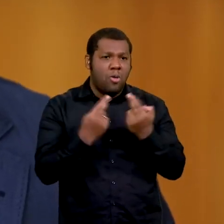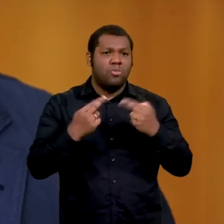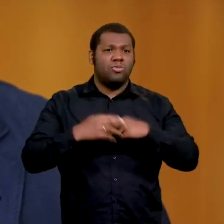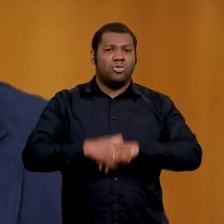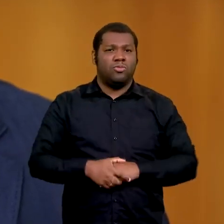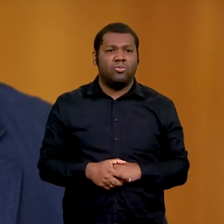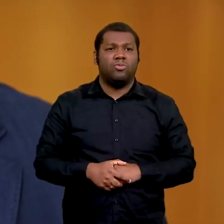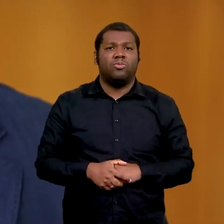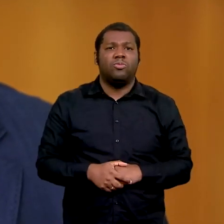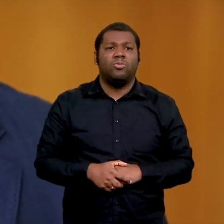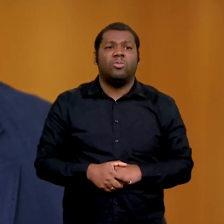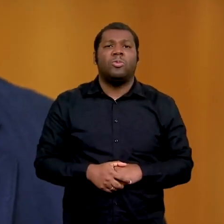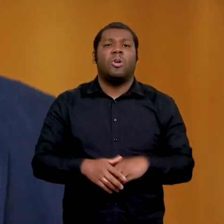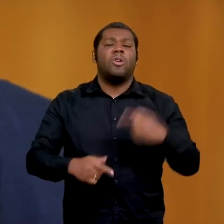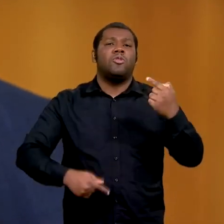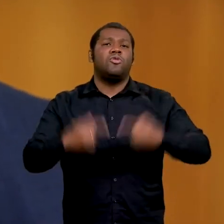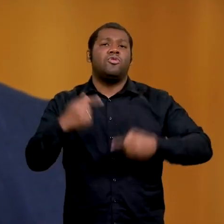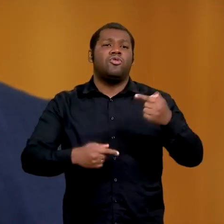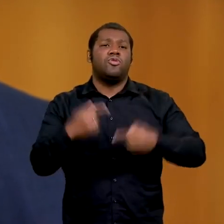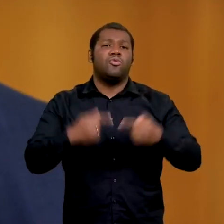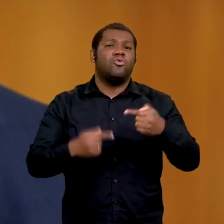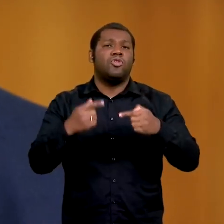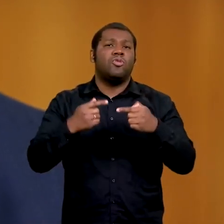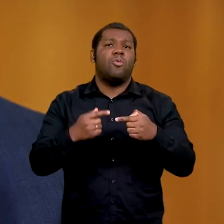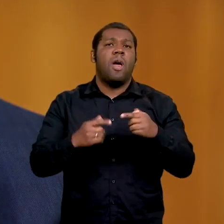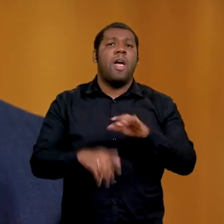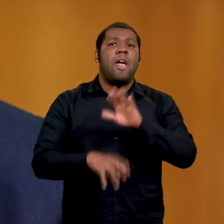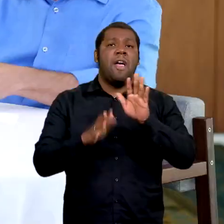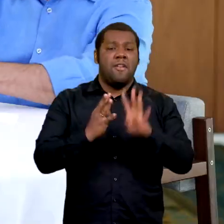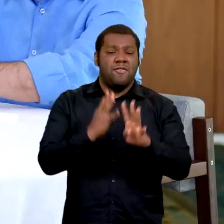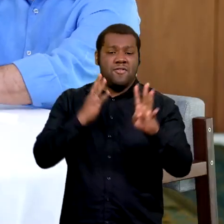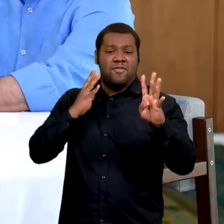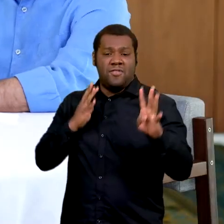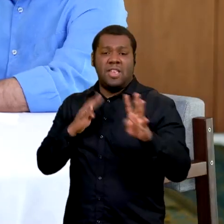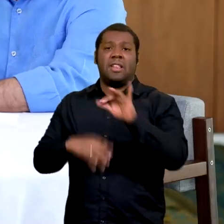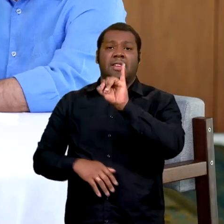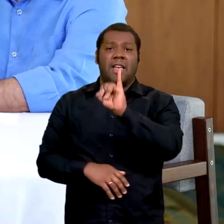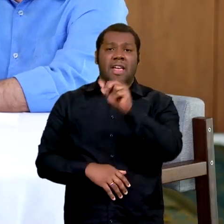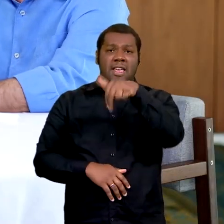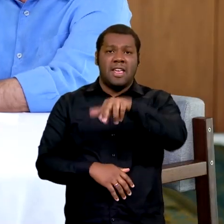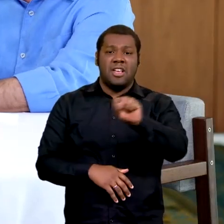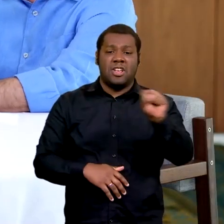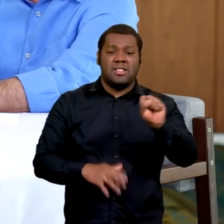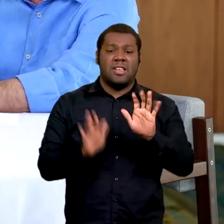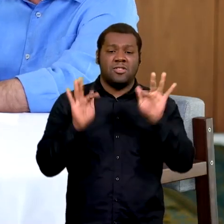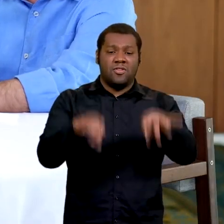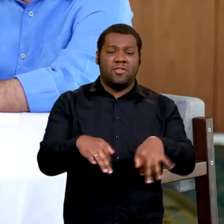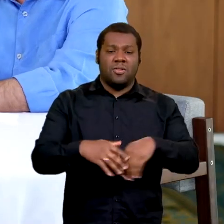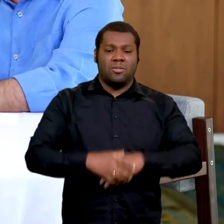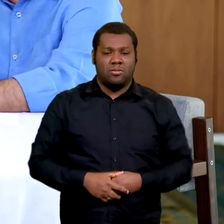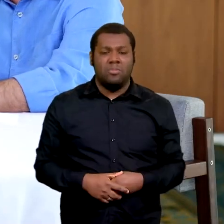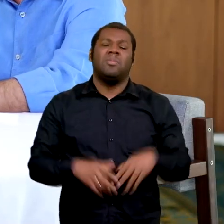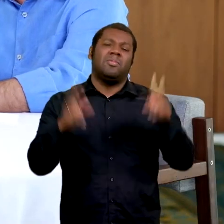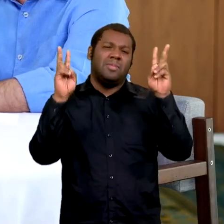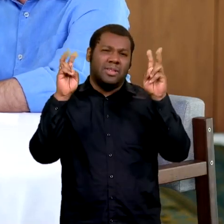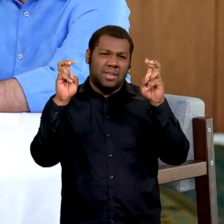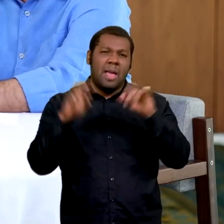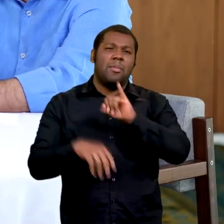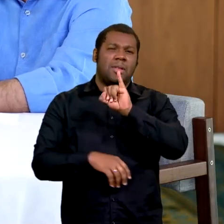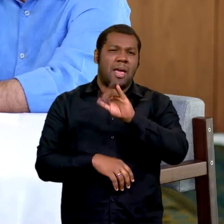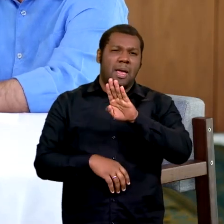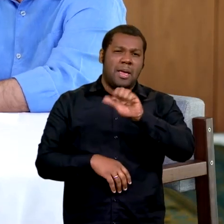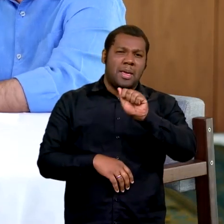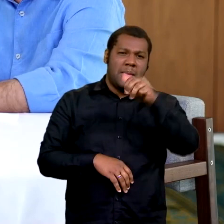discutir o fim dessa filha isso é muito importante porque o senhor falou do Ibama a gente falou agora do INSS